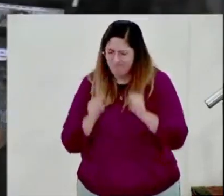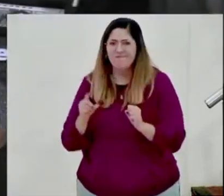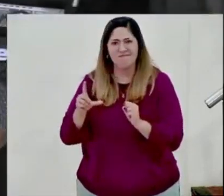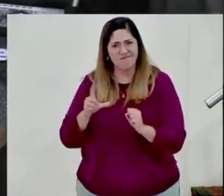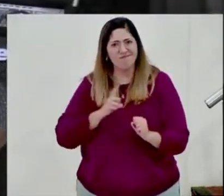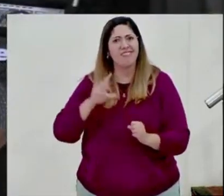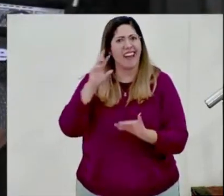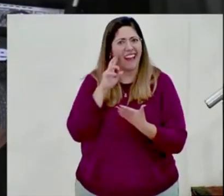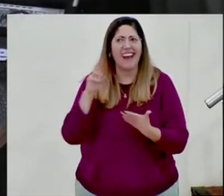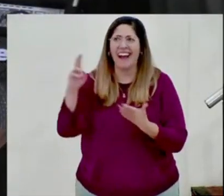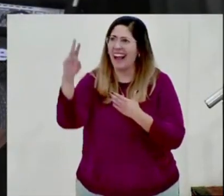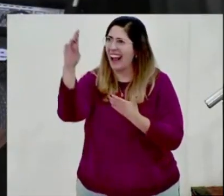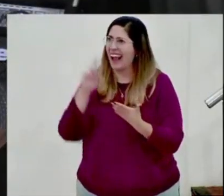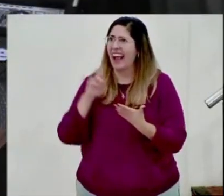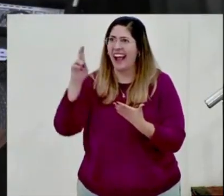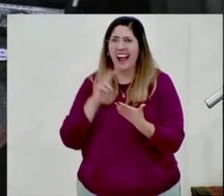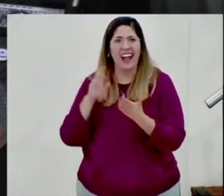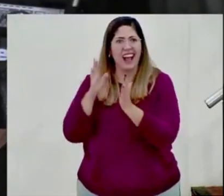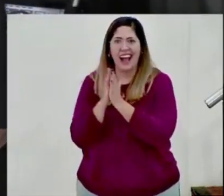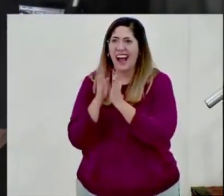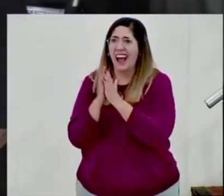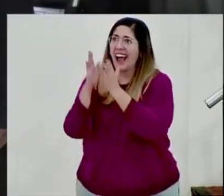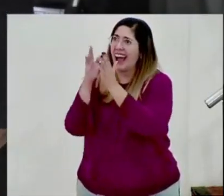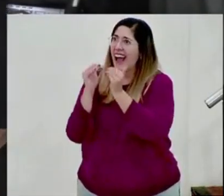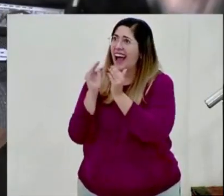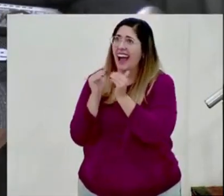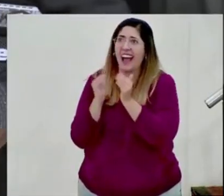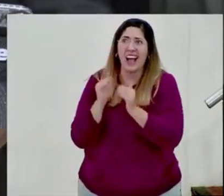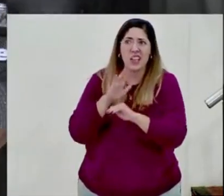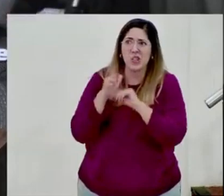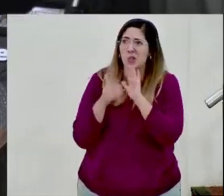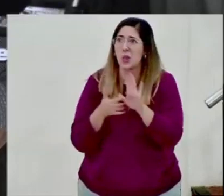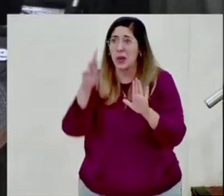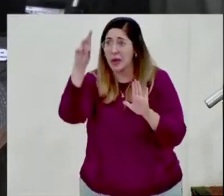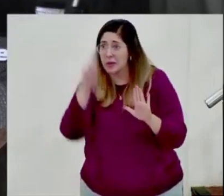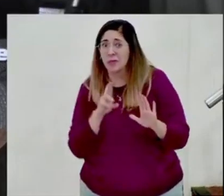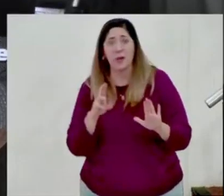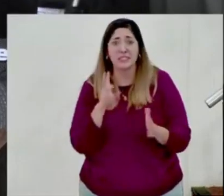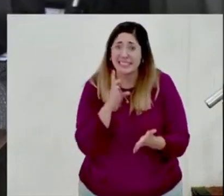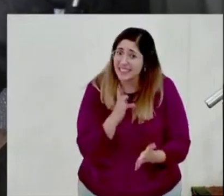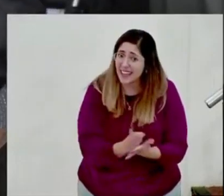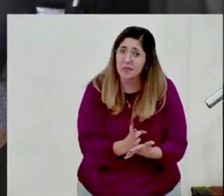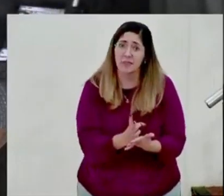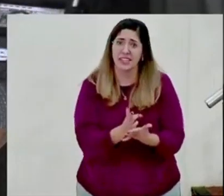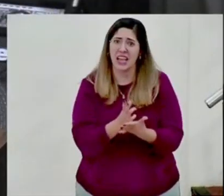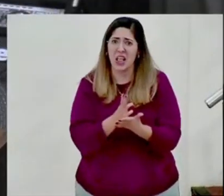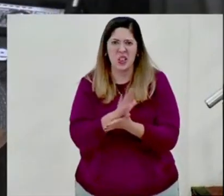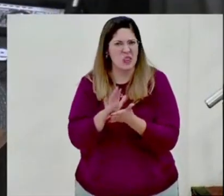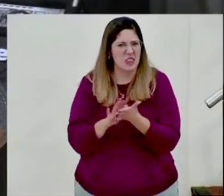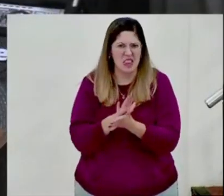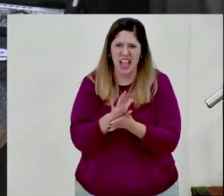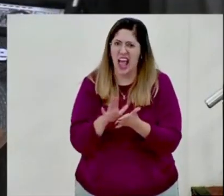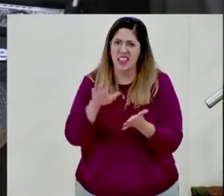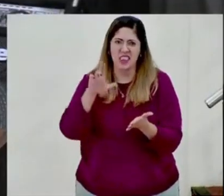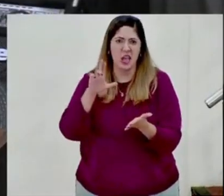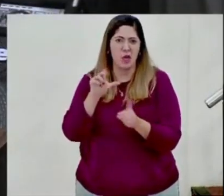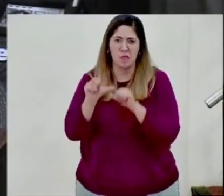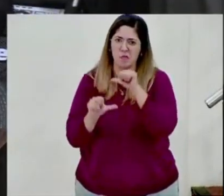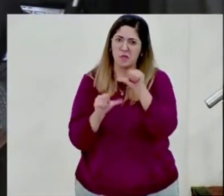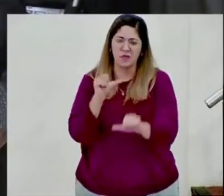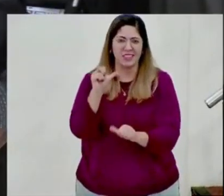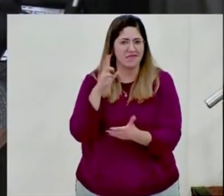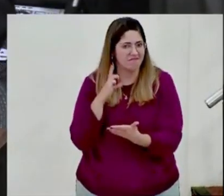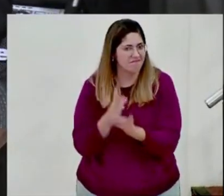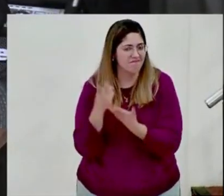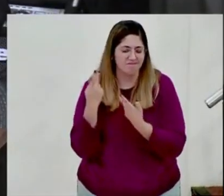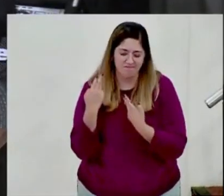que responde às nossas orações como respondeu a esse Ezequias aí. Ele não mudou absolutamente nada. E ele está com